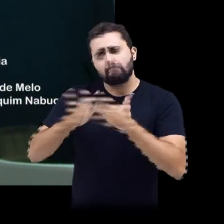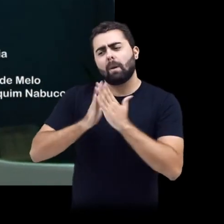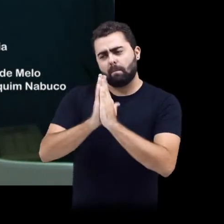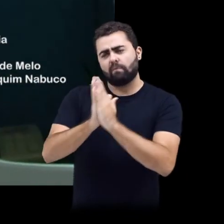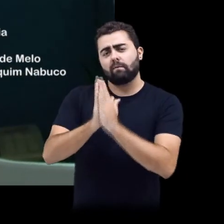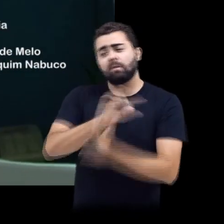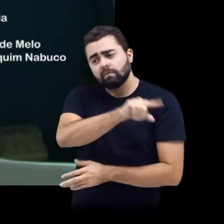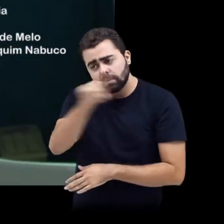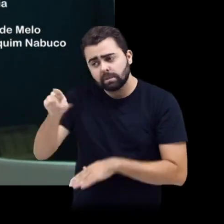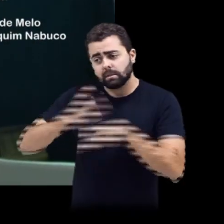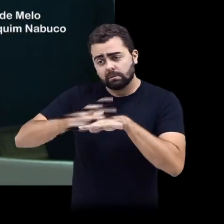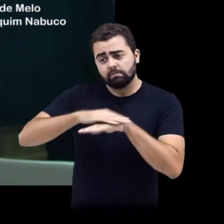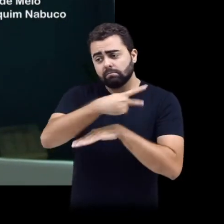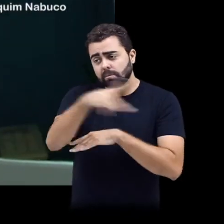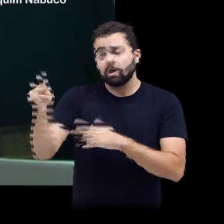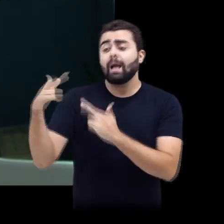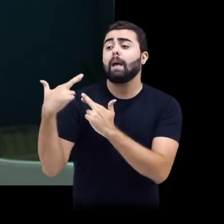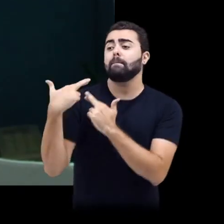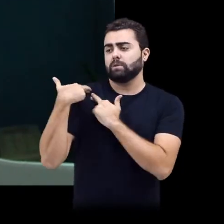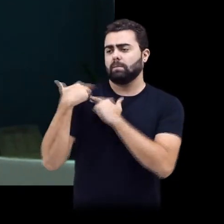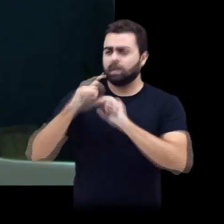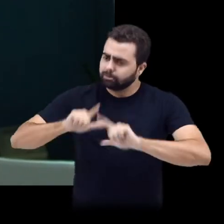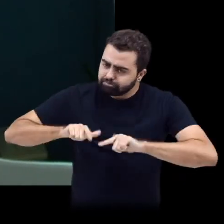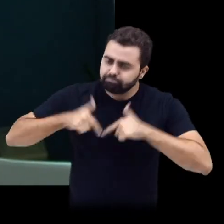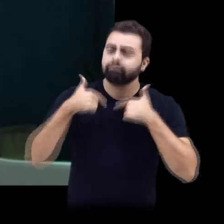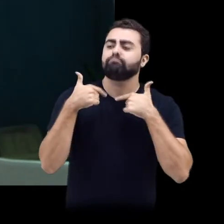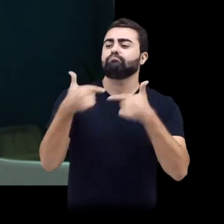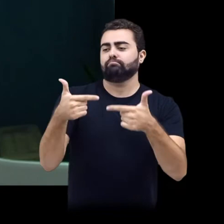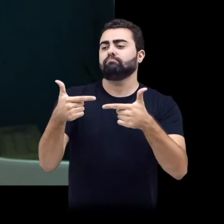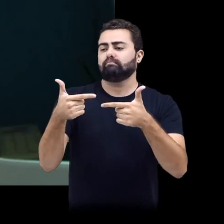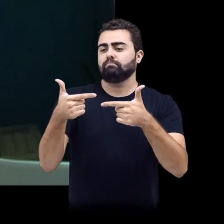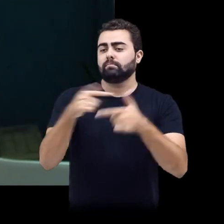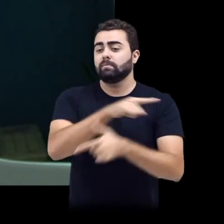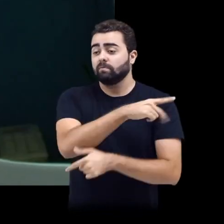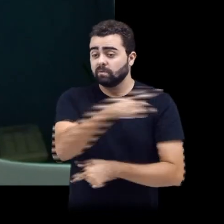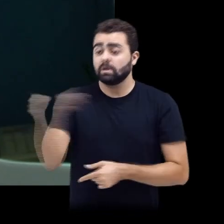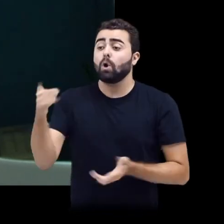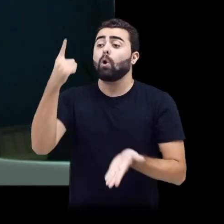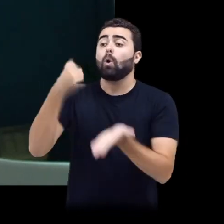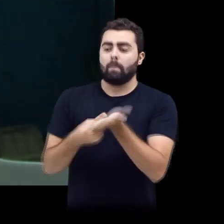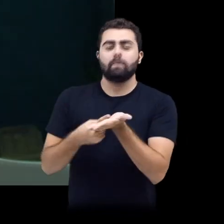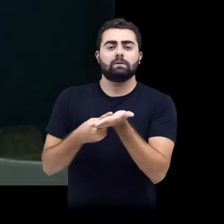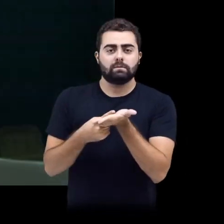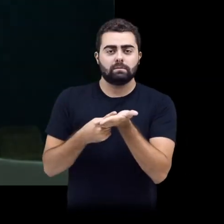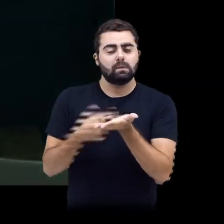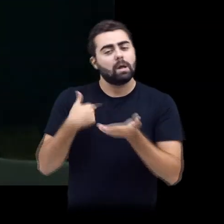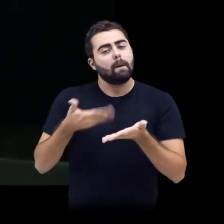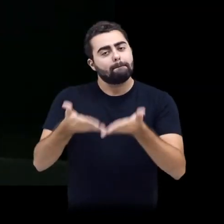compromisso maior de sua profissão. O que lhes peço, senhores, é que façam justiça